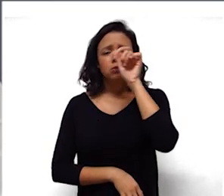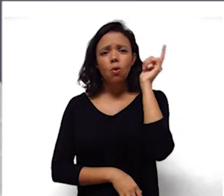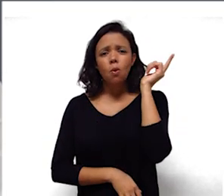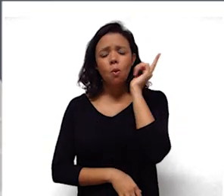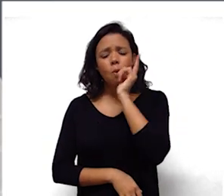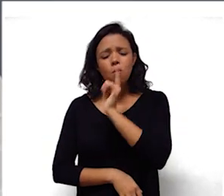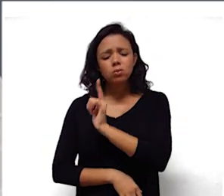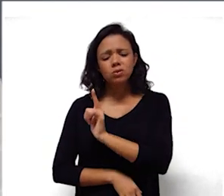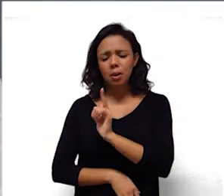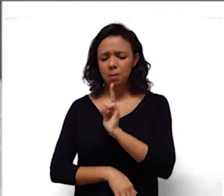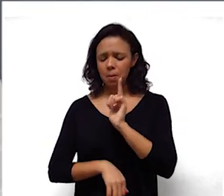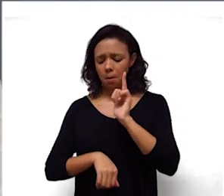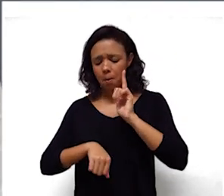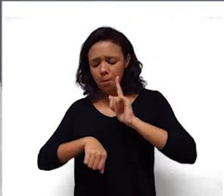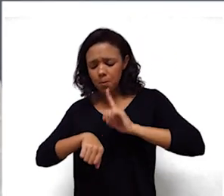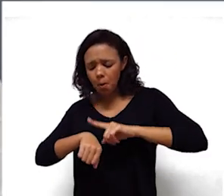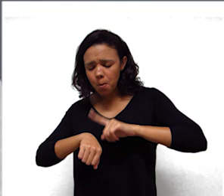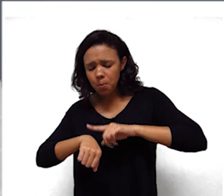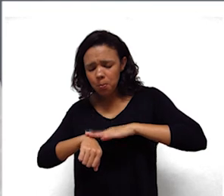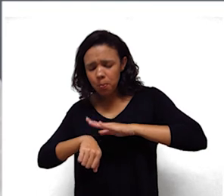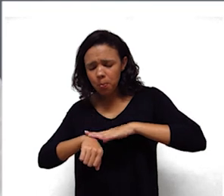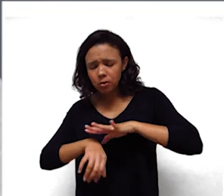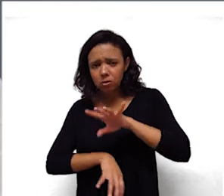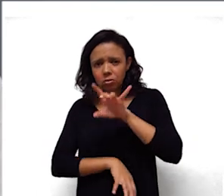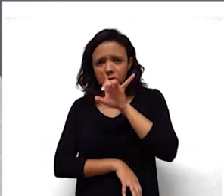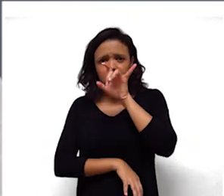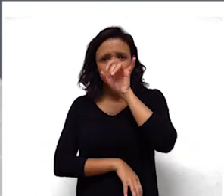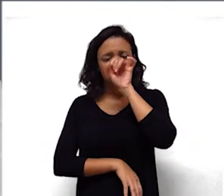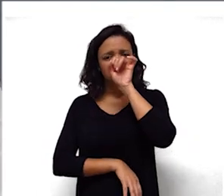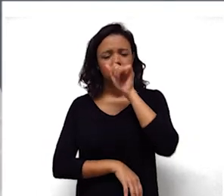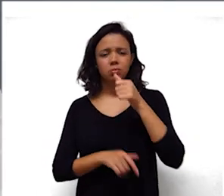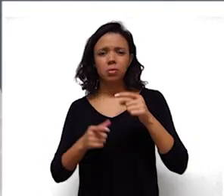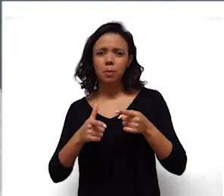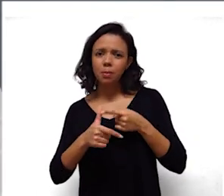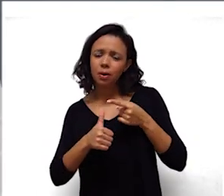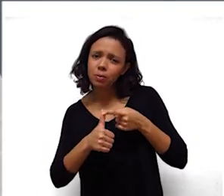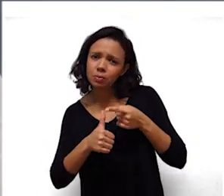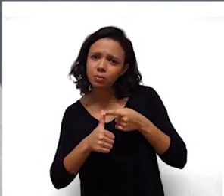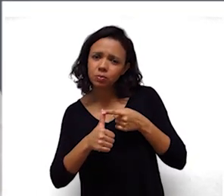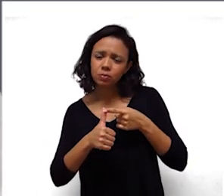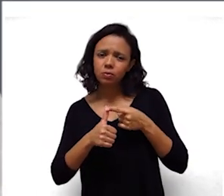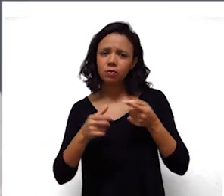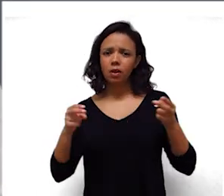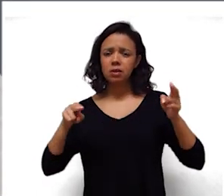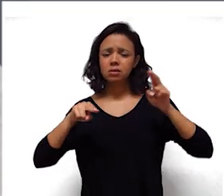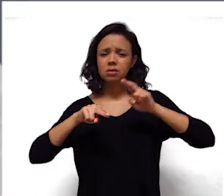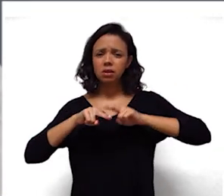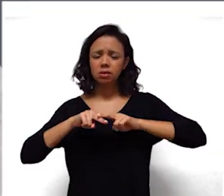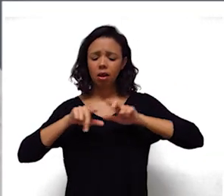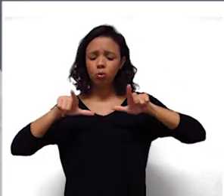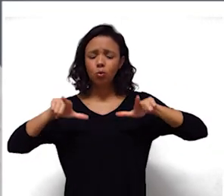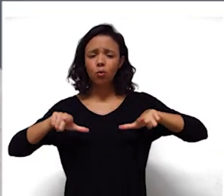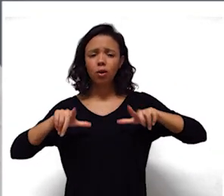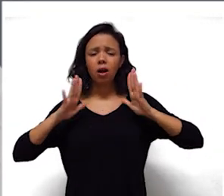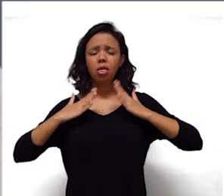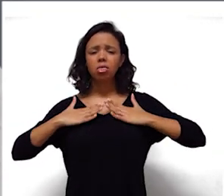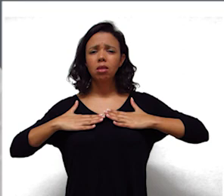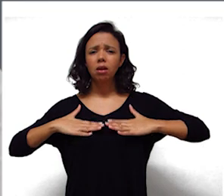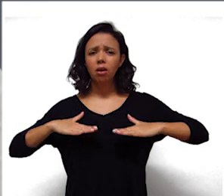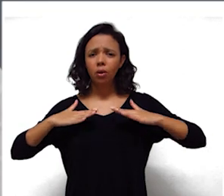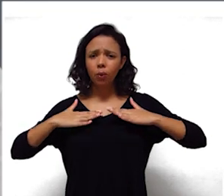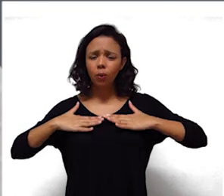onde você vai prestar atenção principalmente na sua respiração. Primeiro, você vai sentar em um